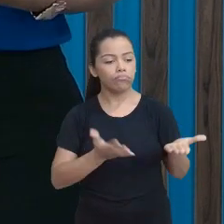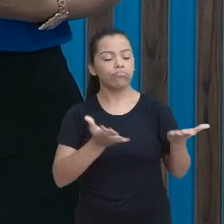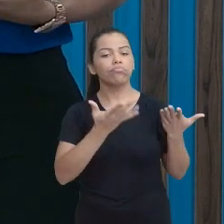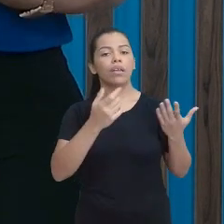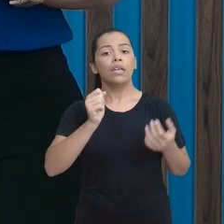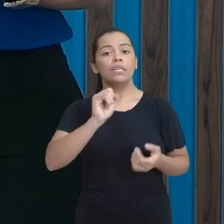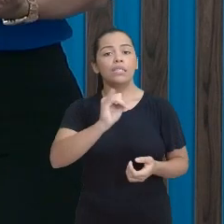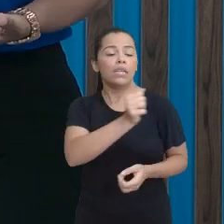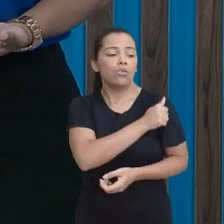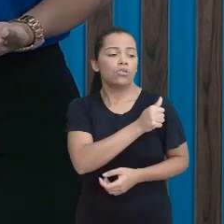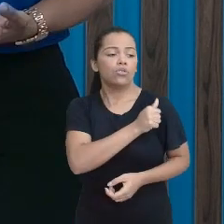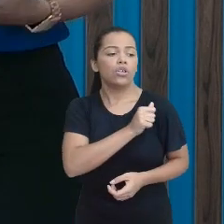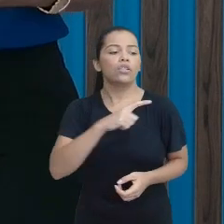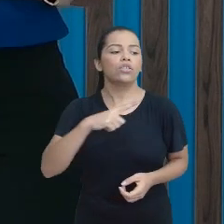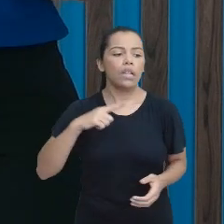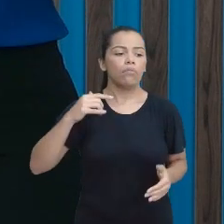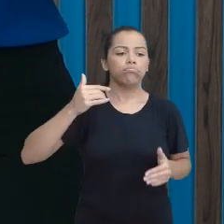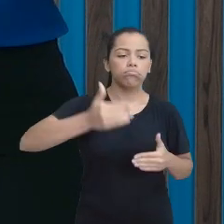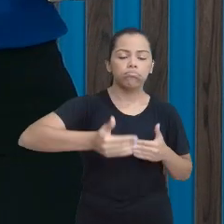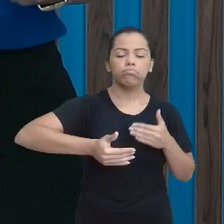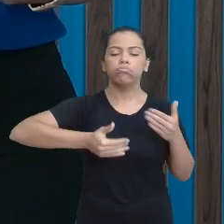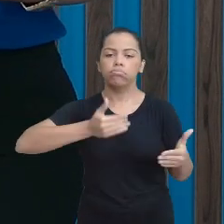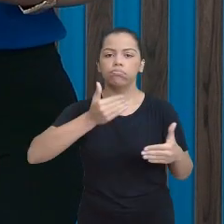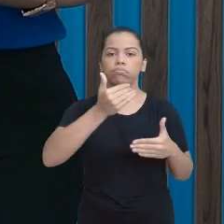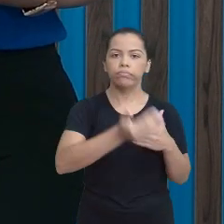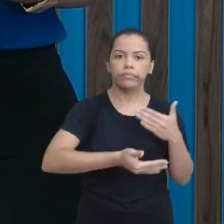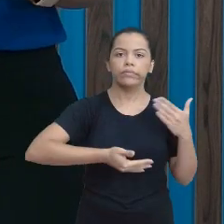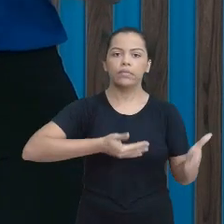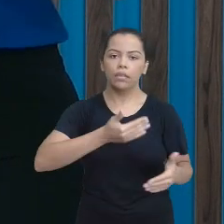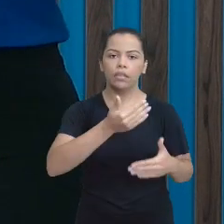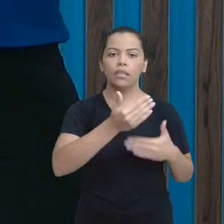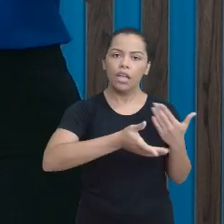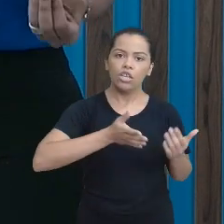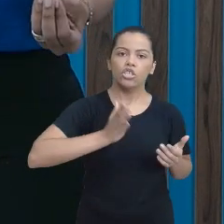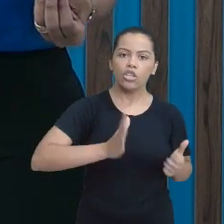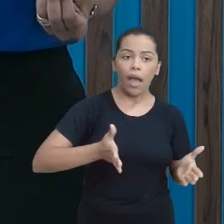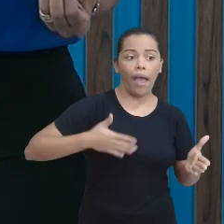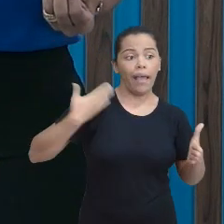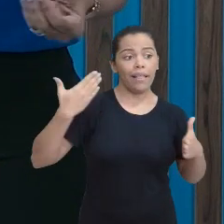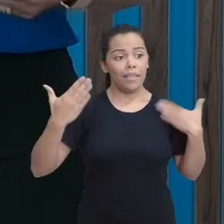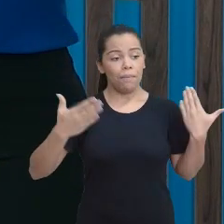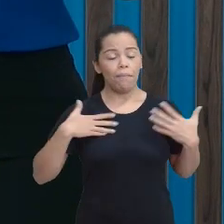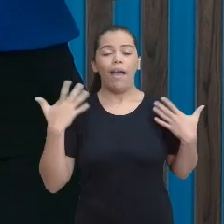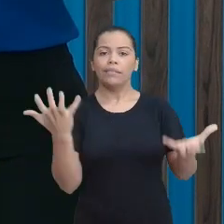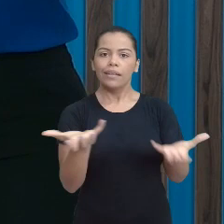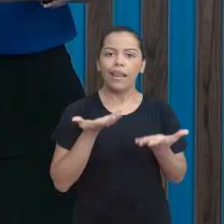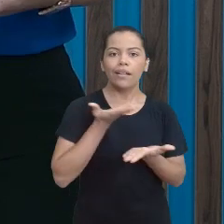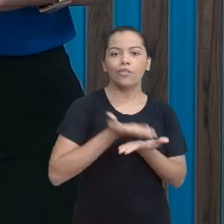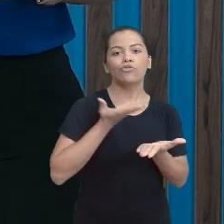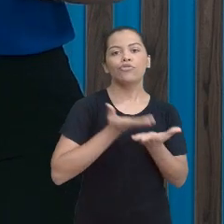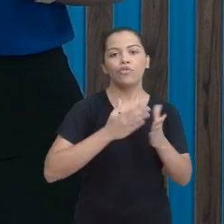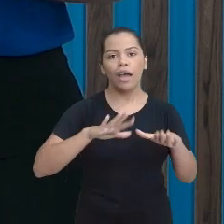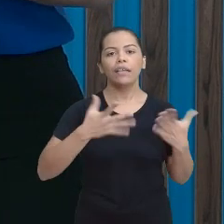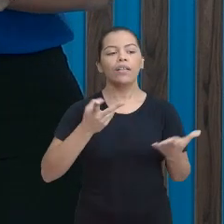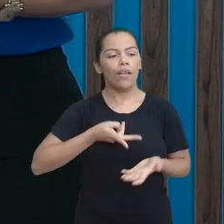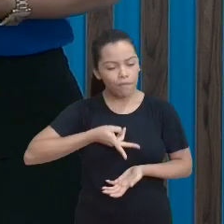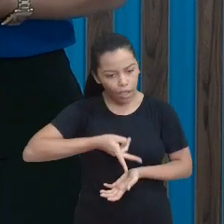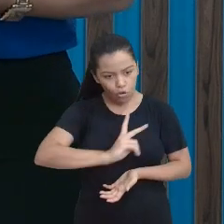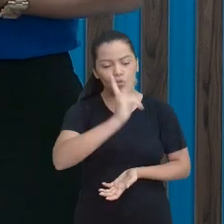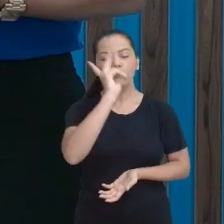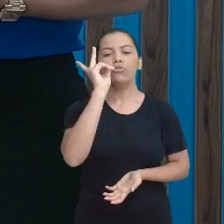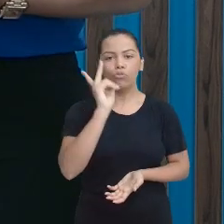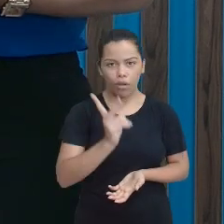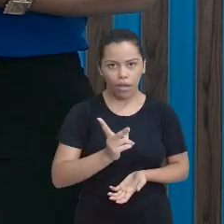se configura no entusiasmo, ele vai estar muito mais receptivo para iniciar uma atividade, permanecer na atividade e